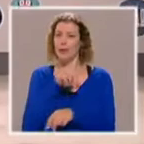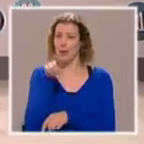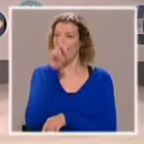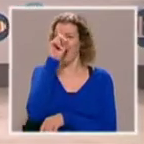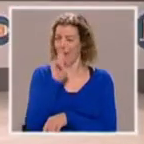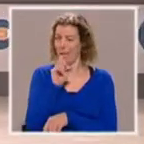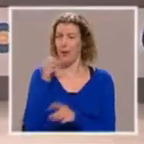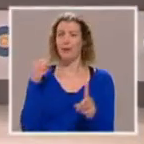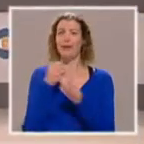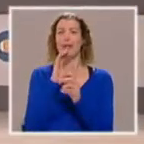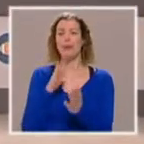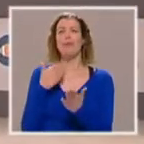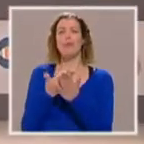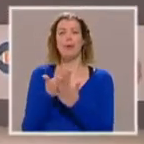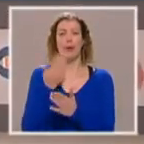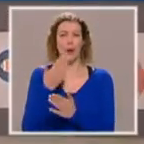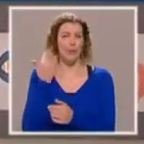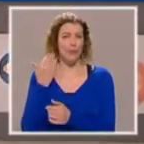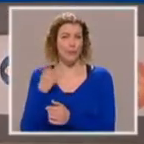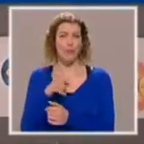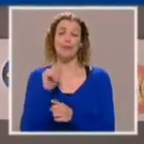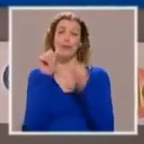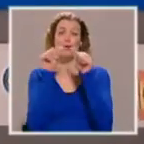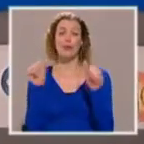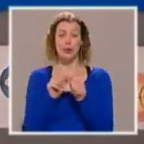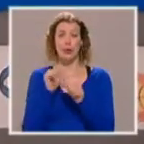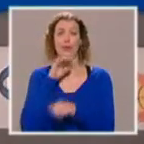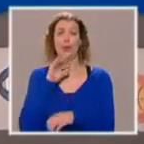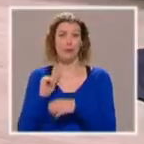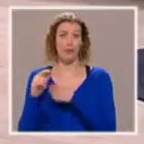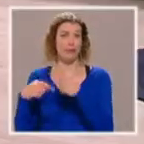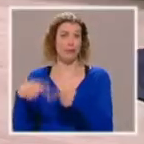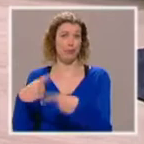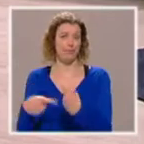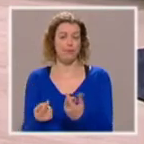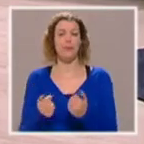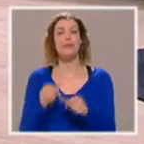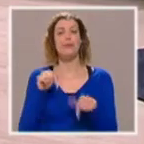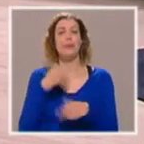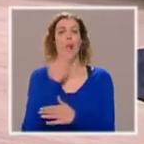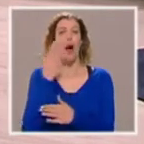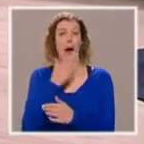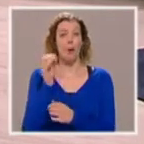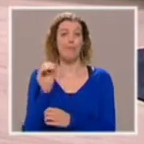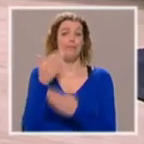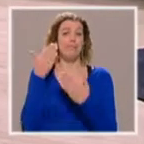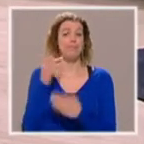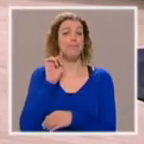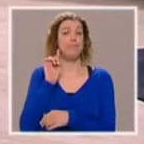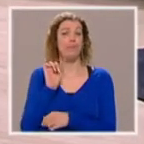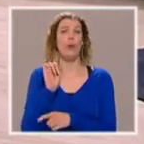lembrados pelo desafio, vamos entrar no sistema reprodutor. E como tal, hoje a aula centra-se